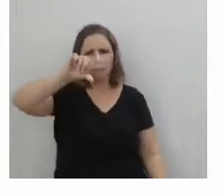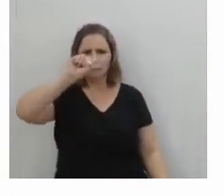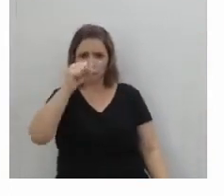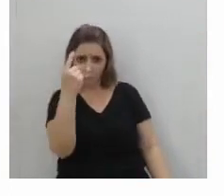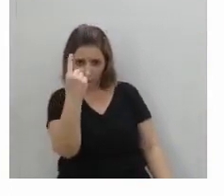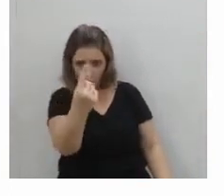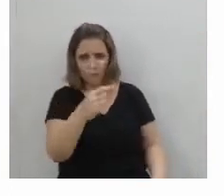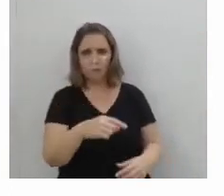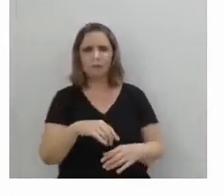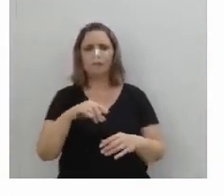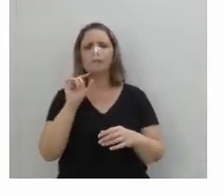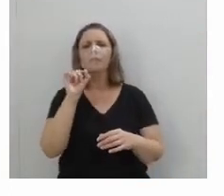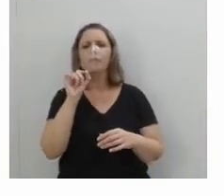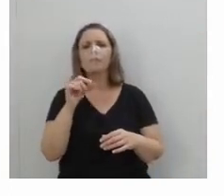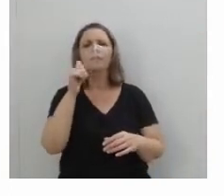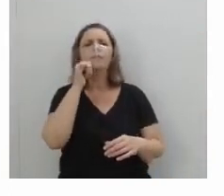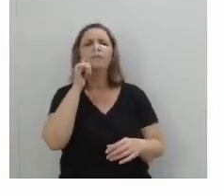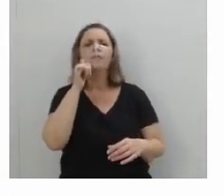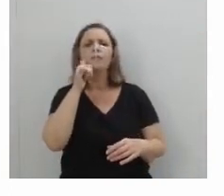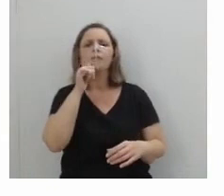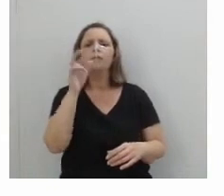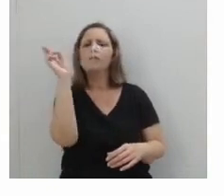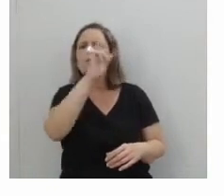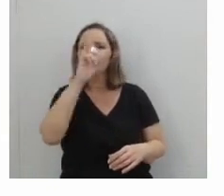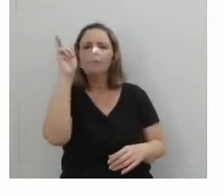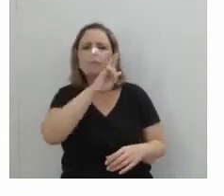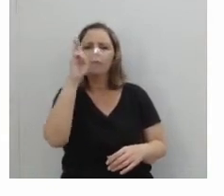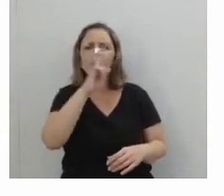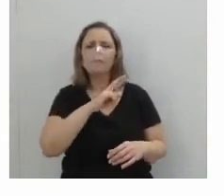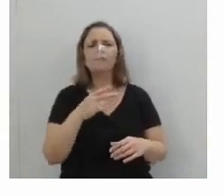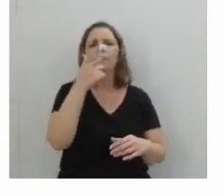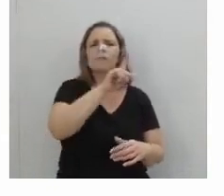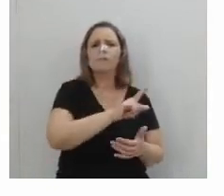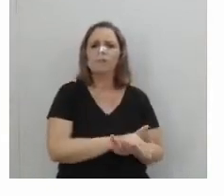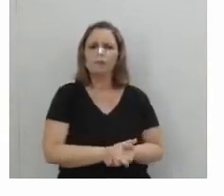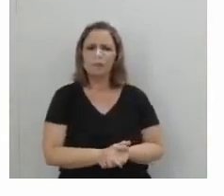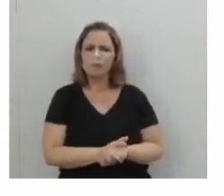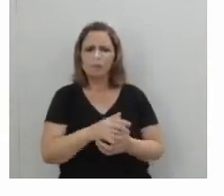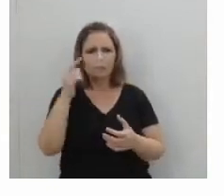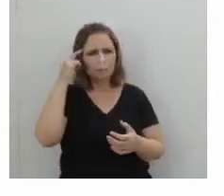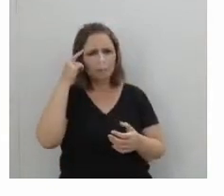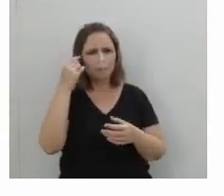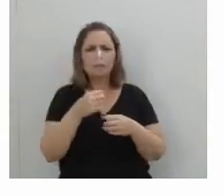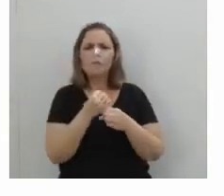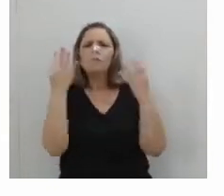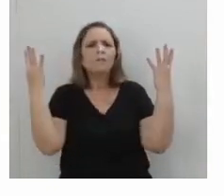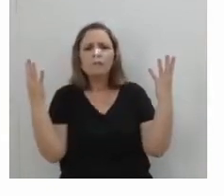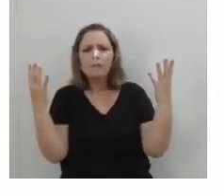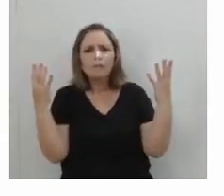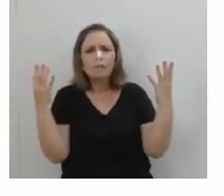1981. Foi pela seleção feminina soviética que venceu a afegã. Você era capaz de imaginar quanto foi esse